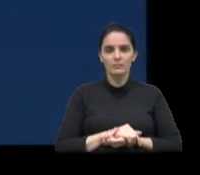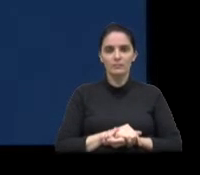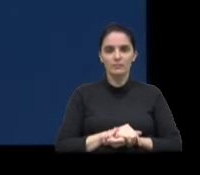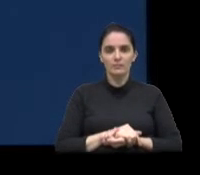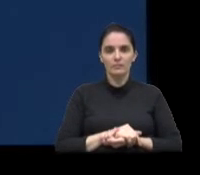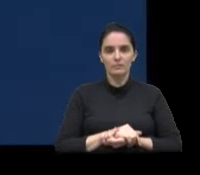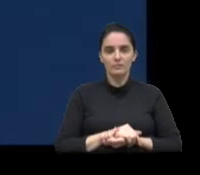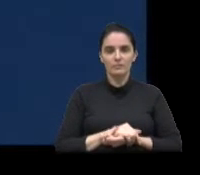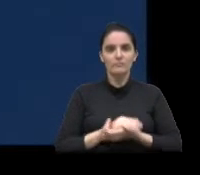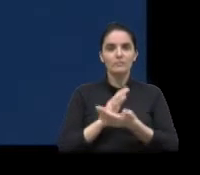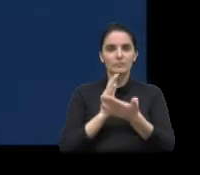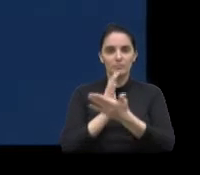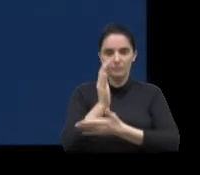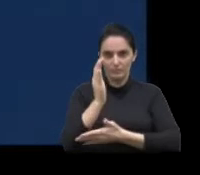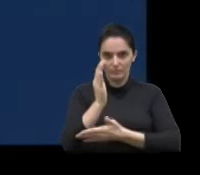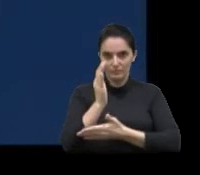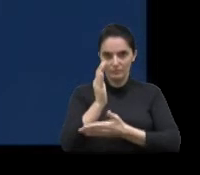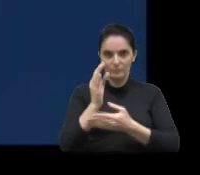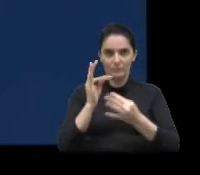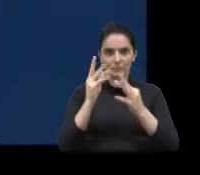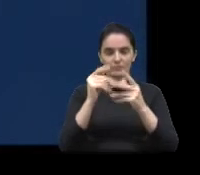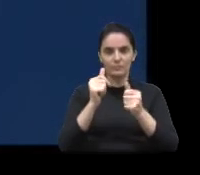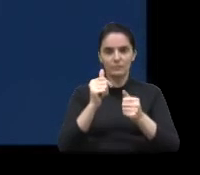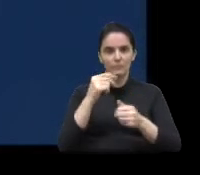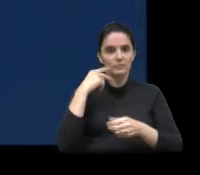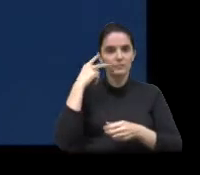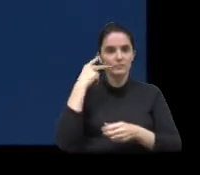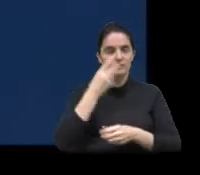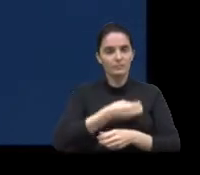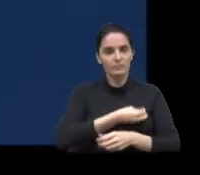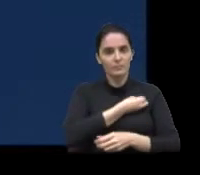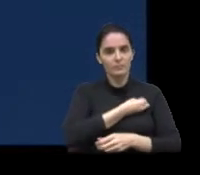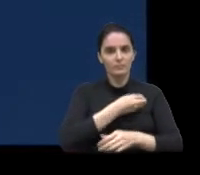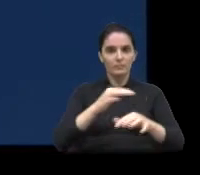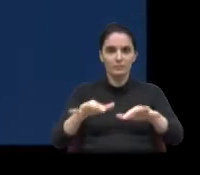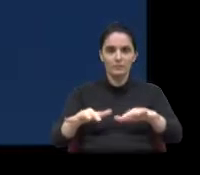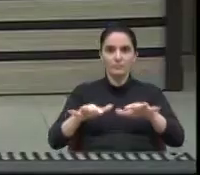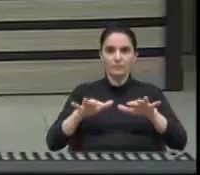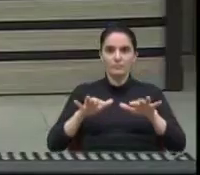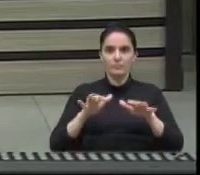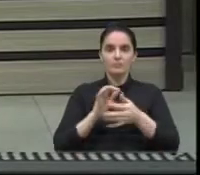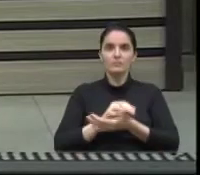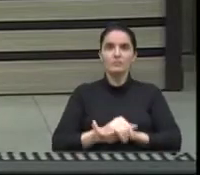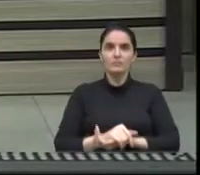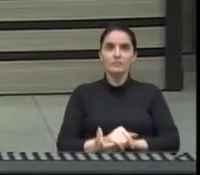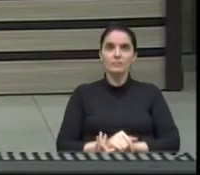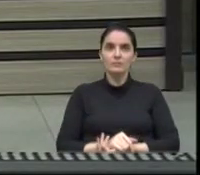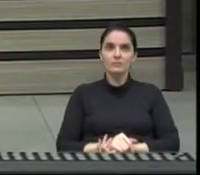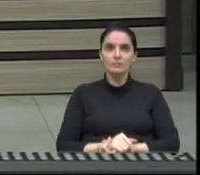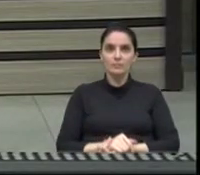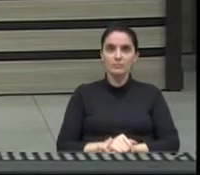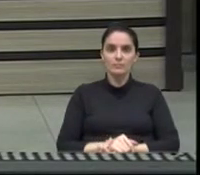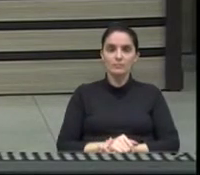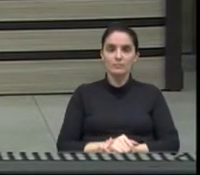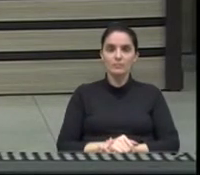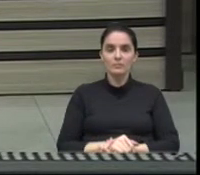A moção foi aprovada por todos os vereadores presentes no plenário.